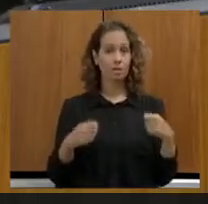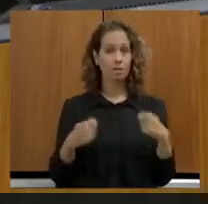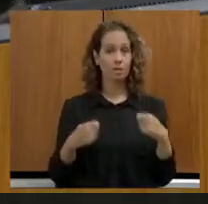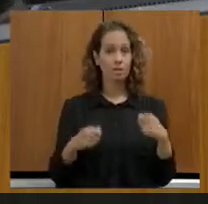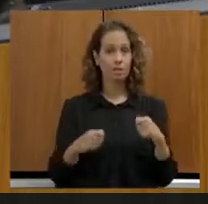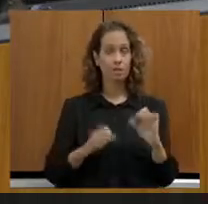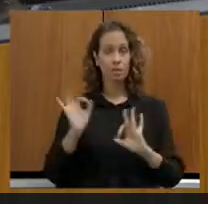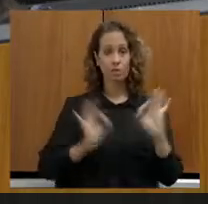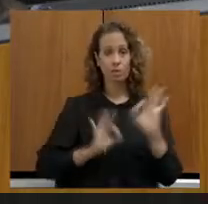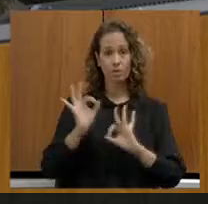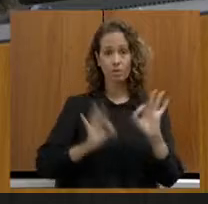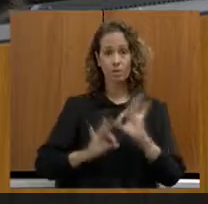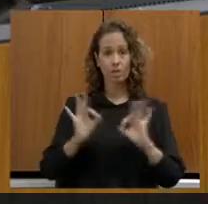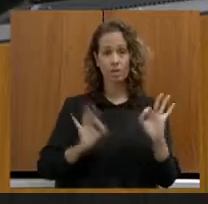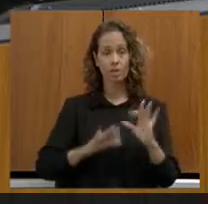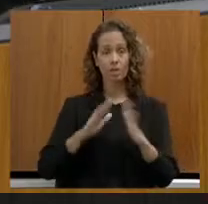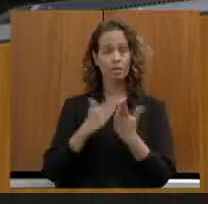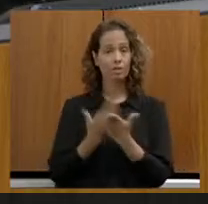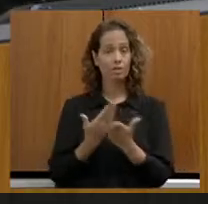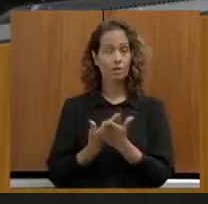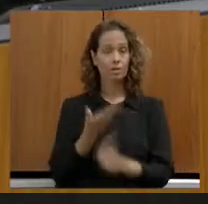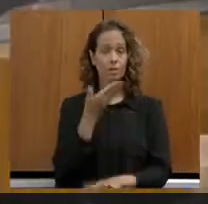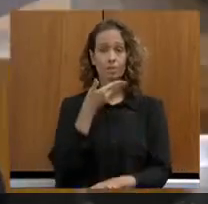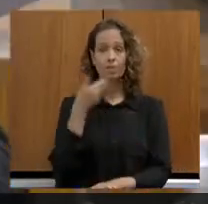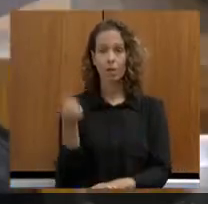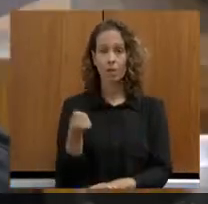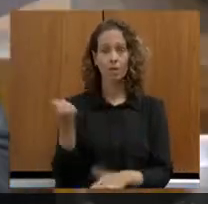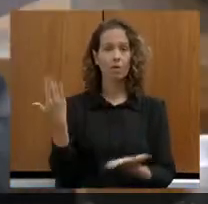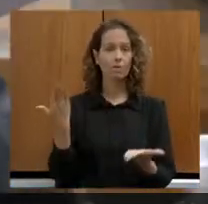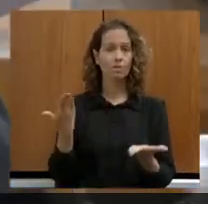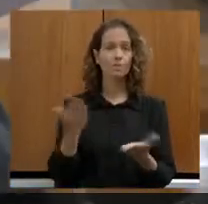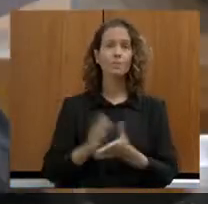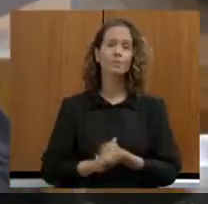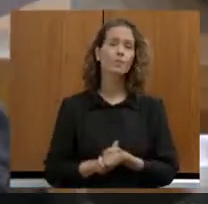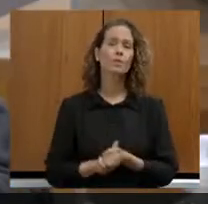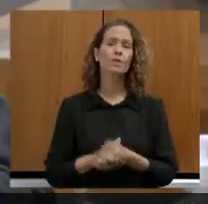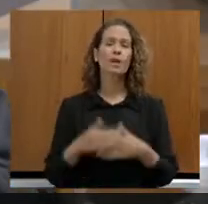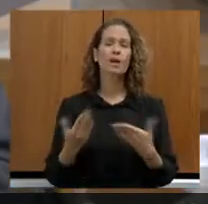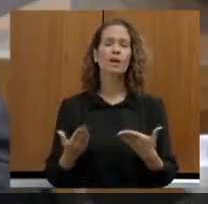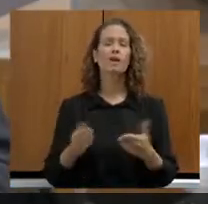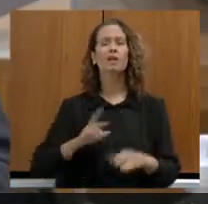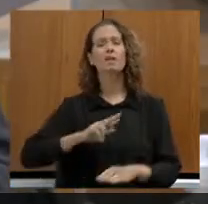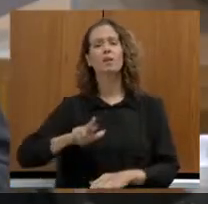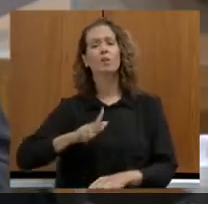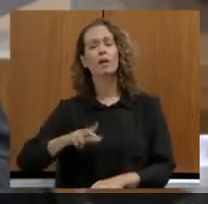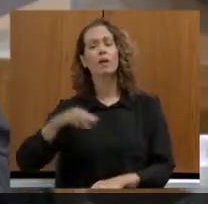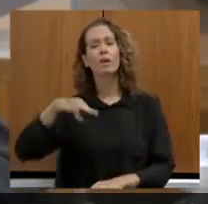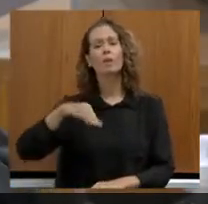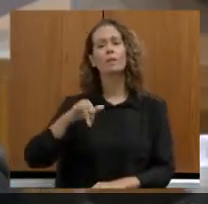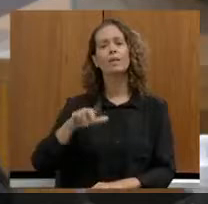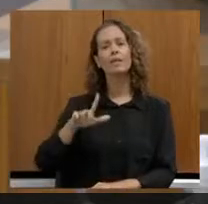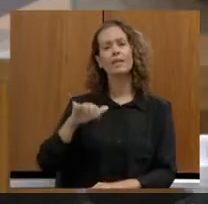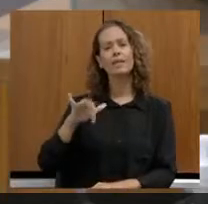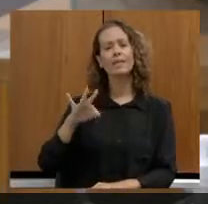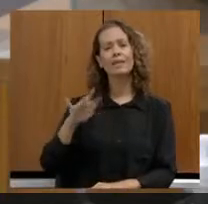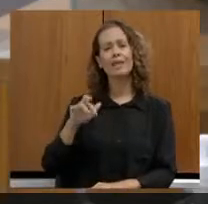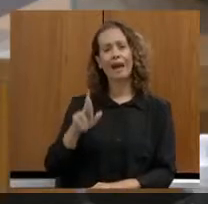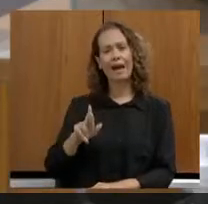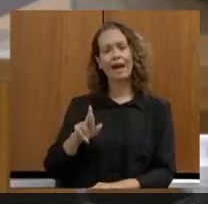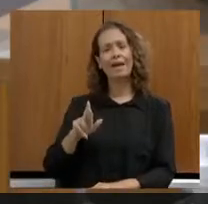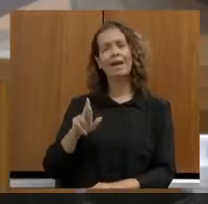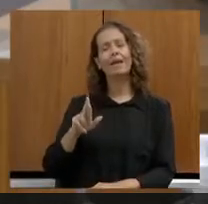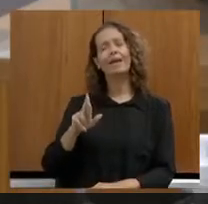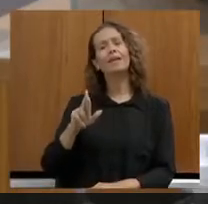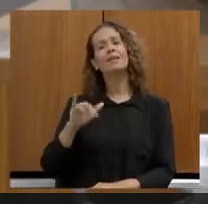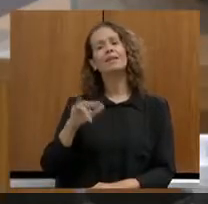disciplina escolar maior mais intensa não estou dizendo para militarizar escolas não mas estou dizendo que